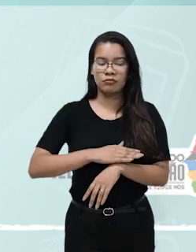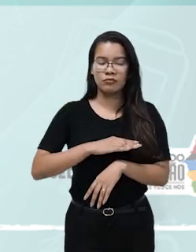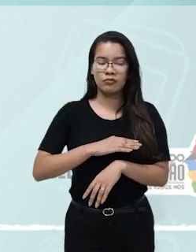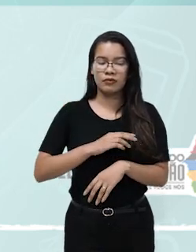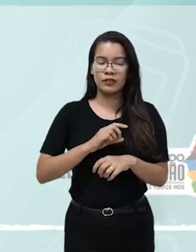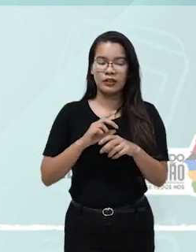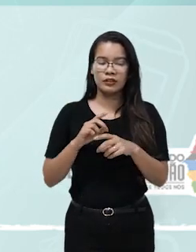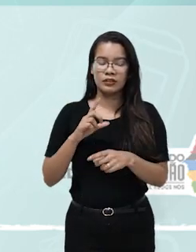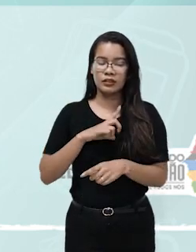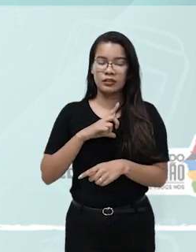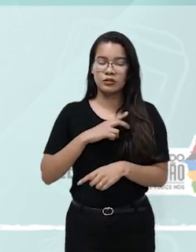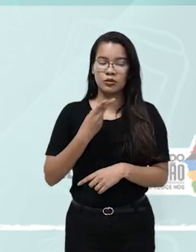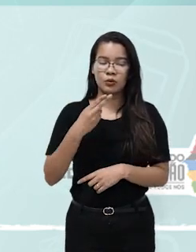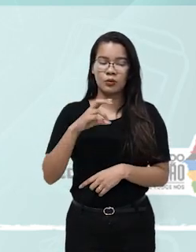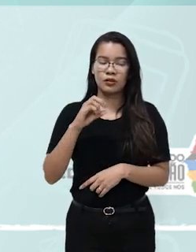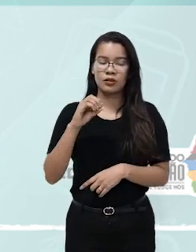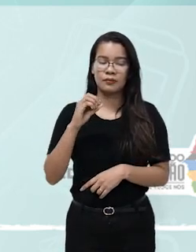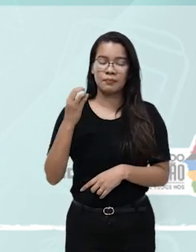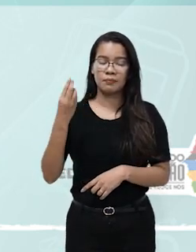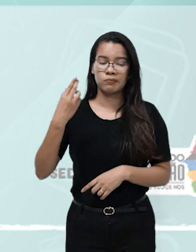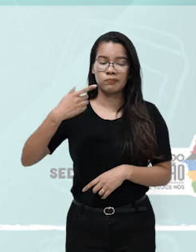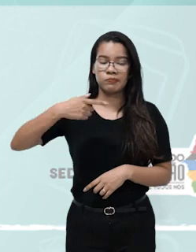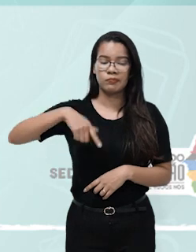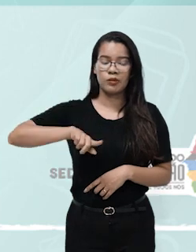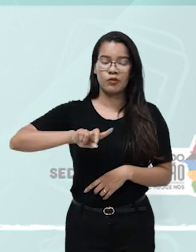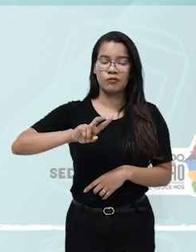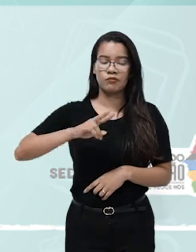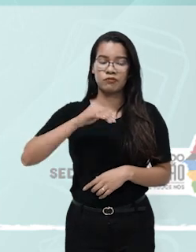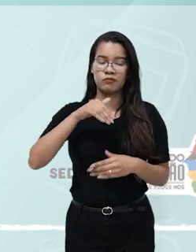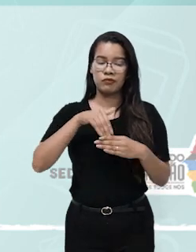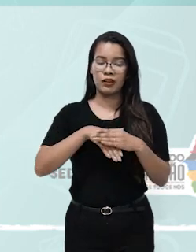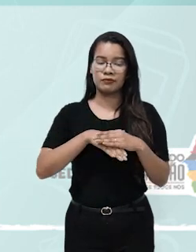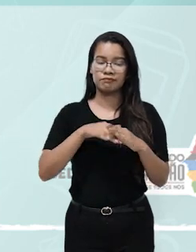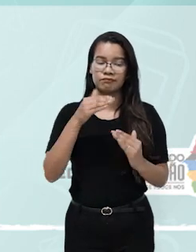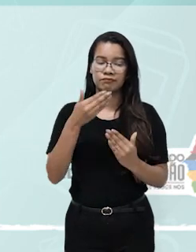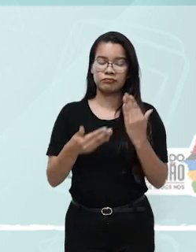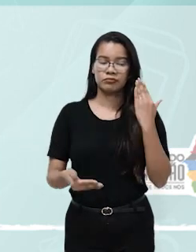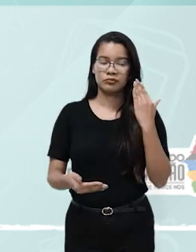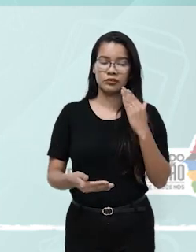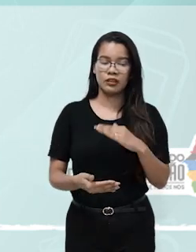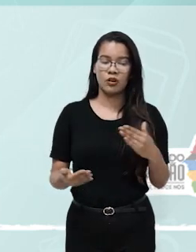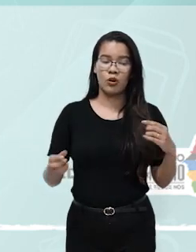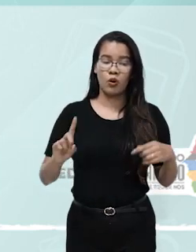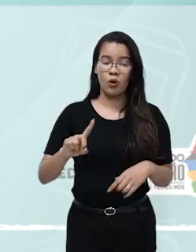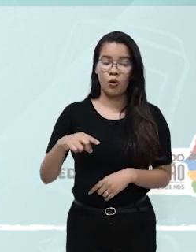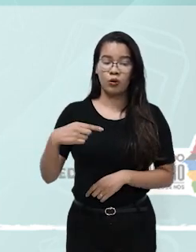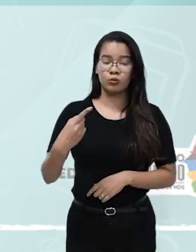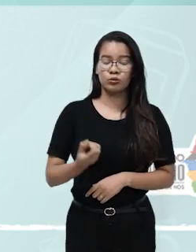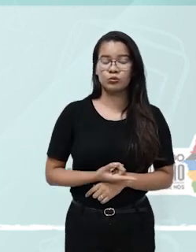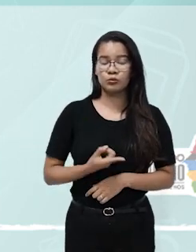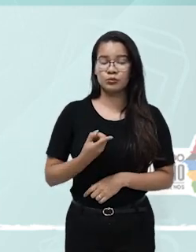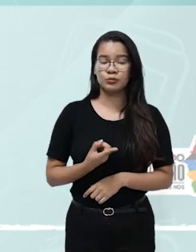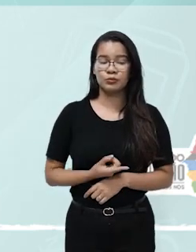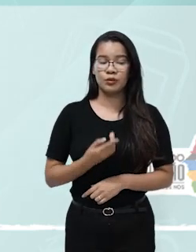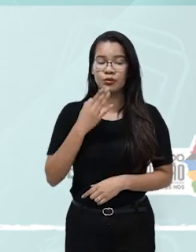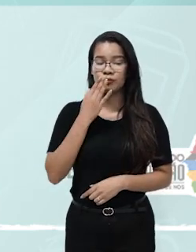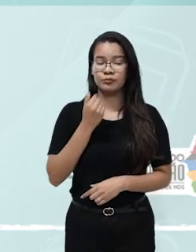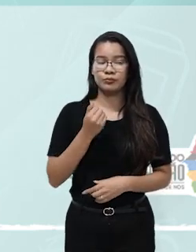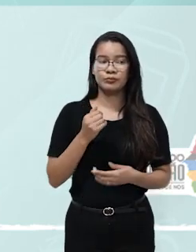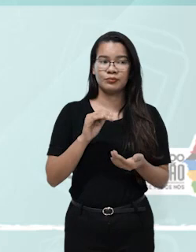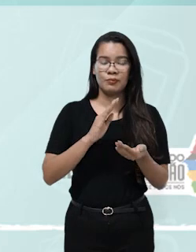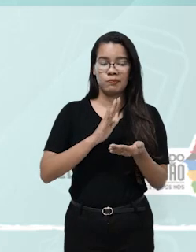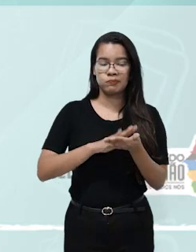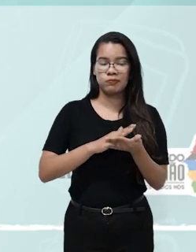vagas cortadas. Isso aqui é um gênero, tá? Agora vamos ver outro. Bolo pudim de chocolate, olha que